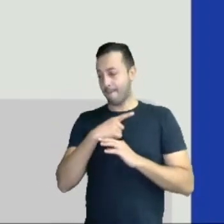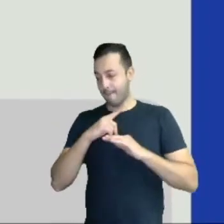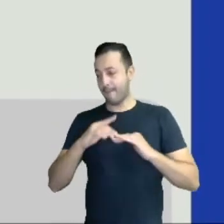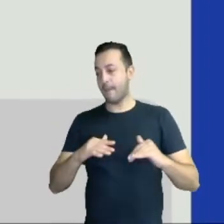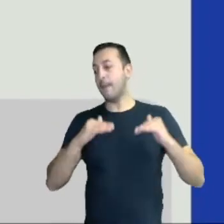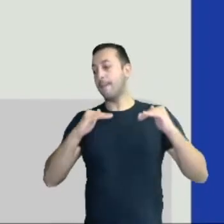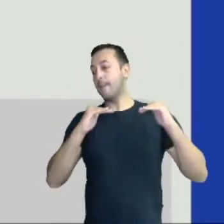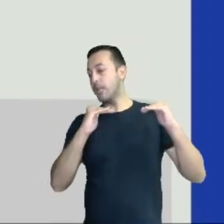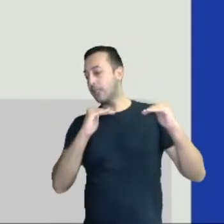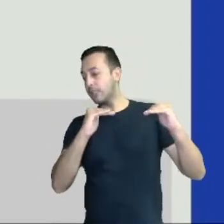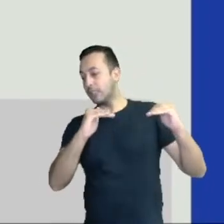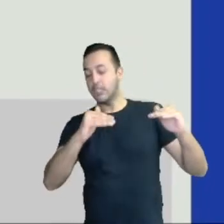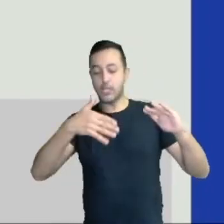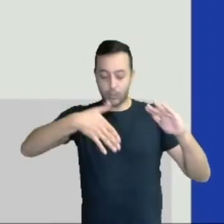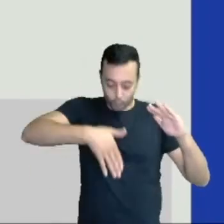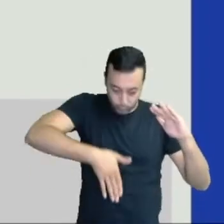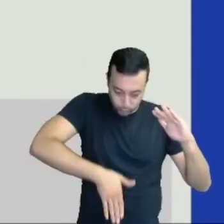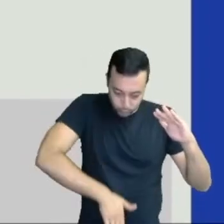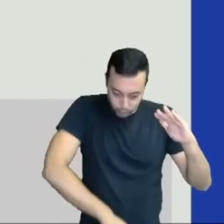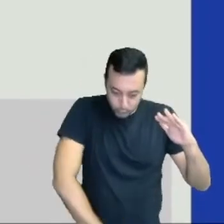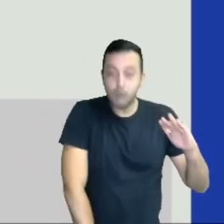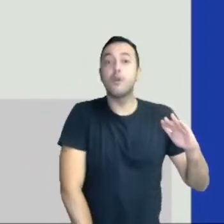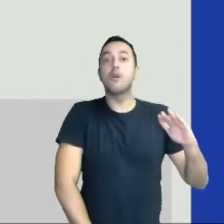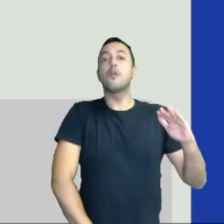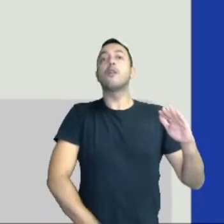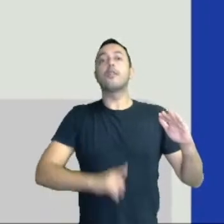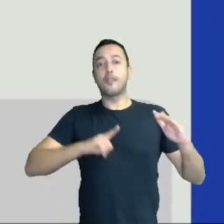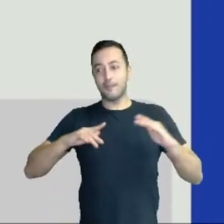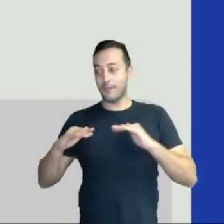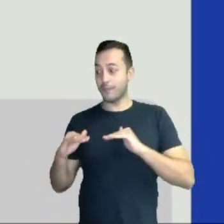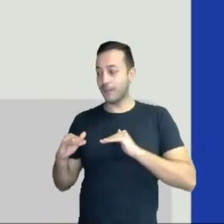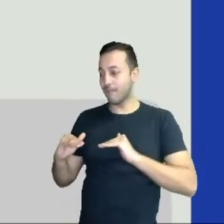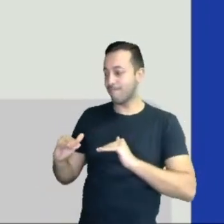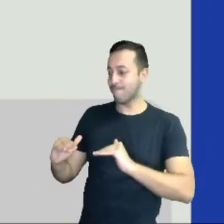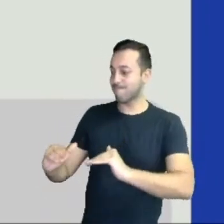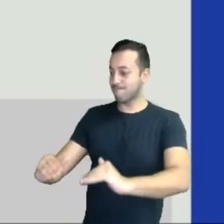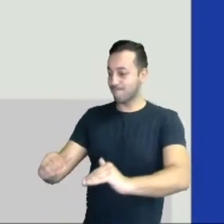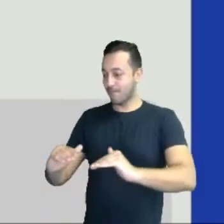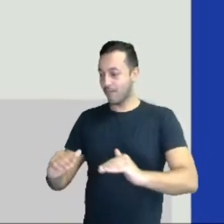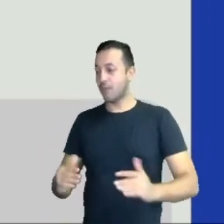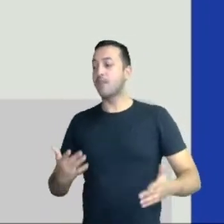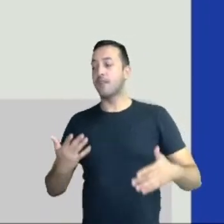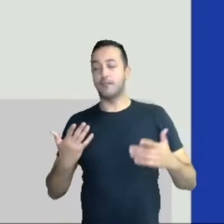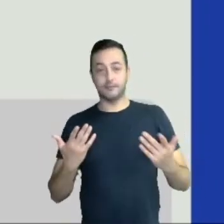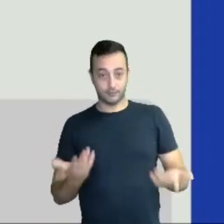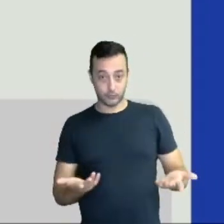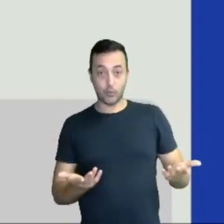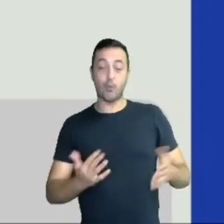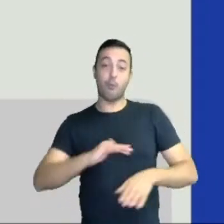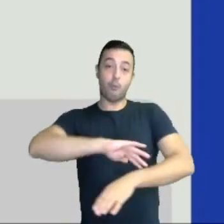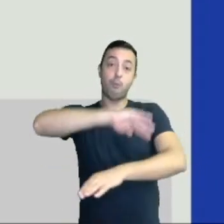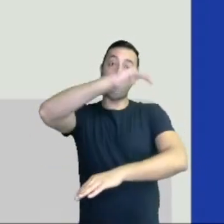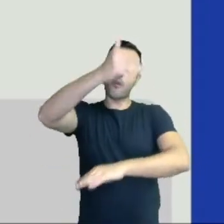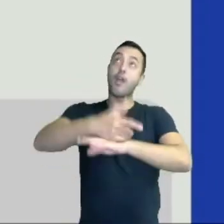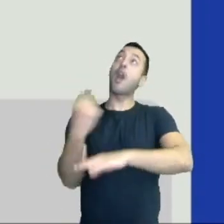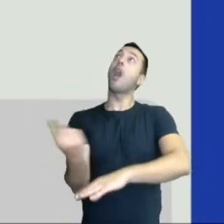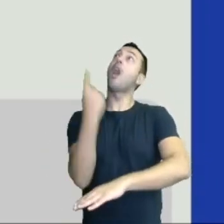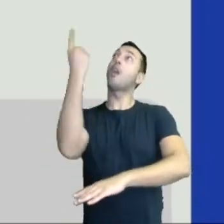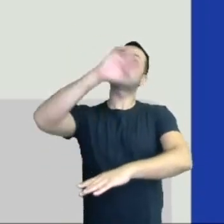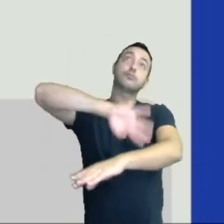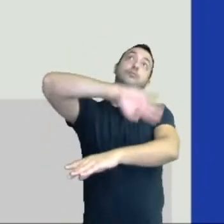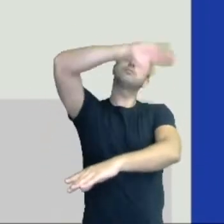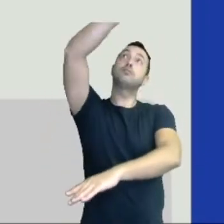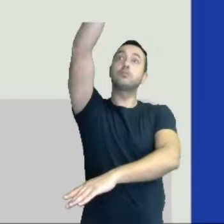planalto, depressão, planície. Pense da seguinte forma: montanha bem alto,